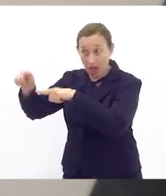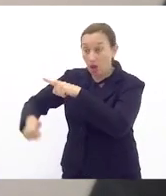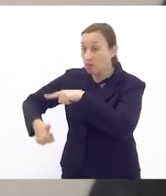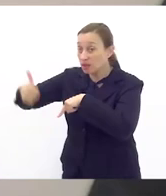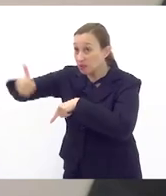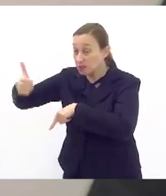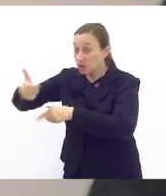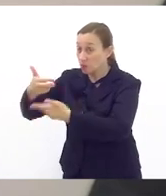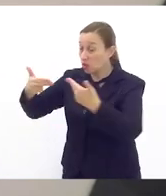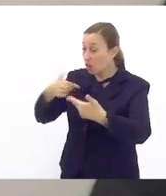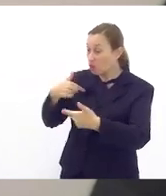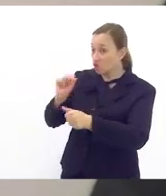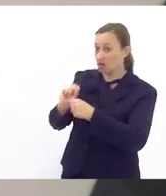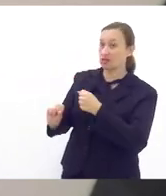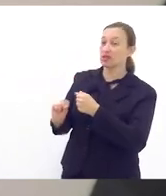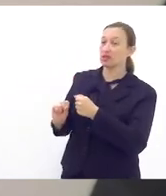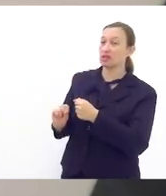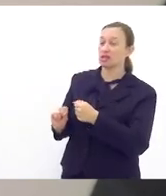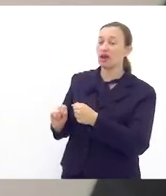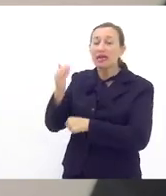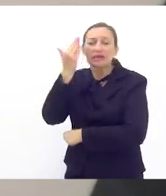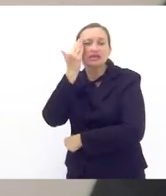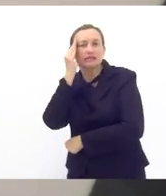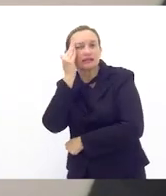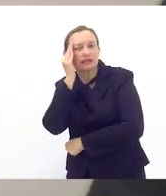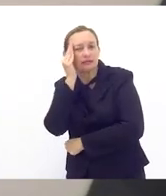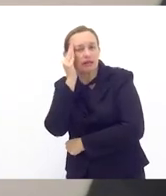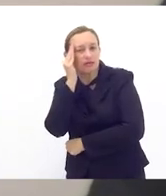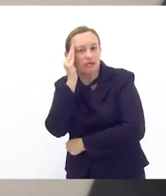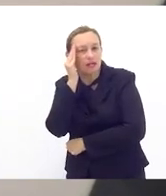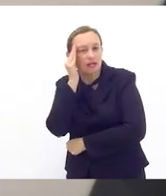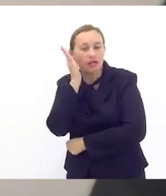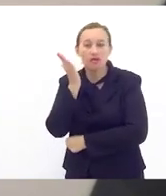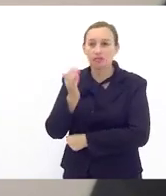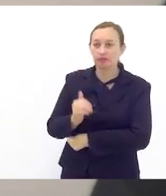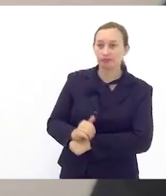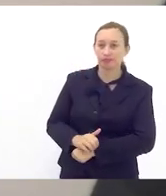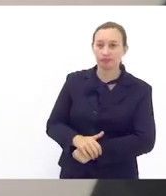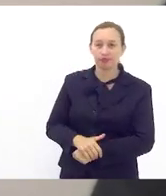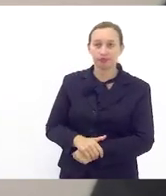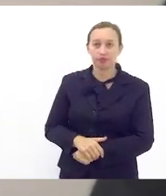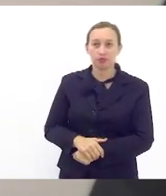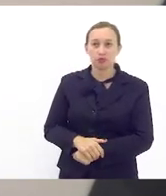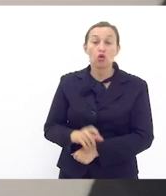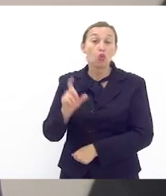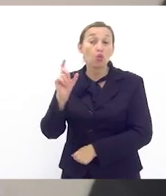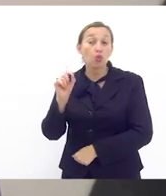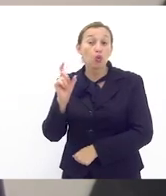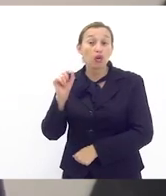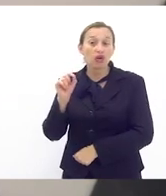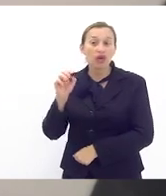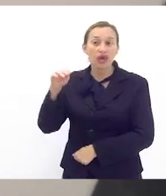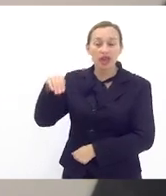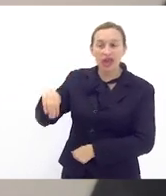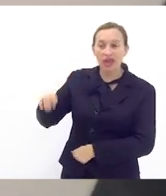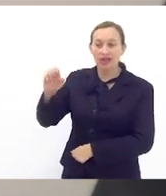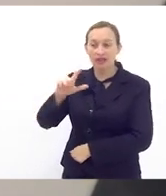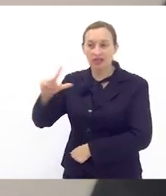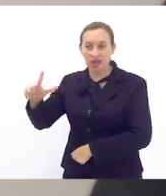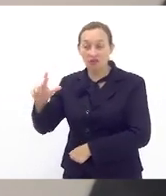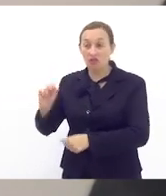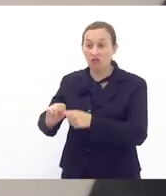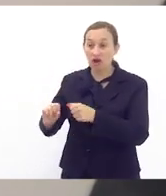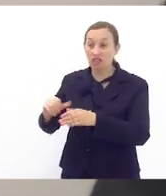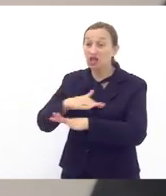fazer era entender entender o que aneel faz com as concessionárias no